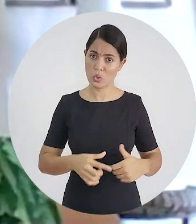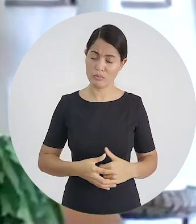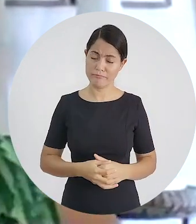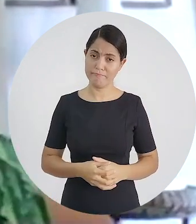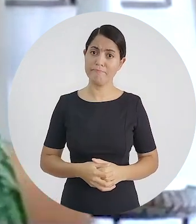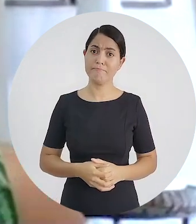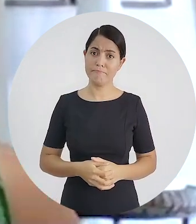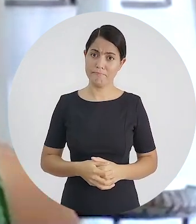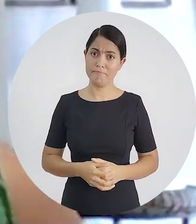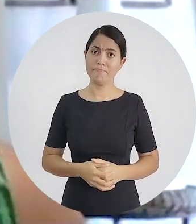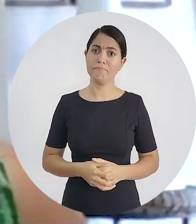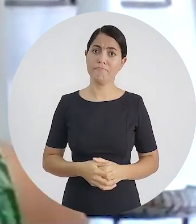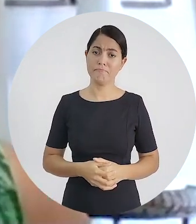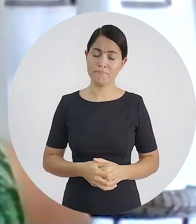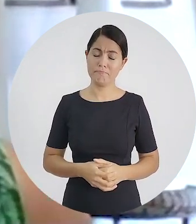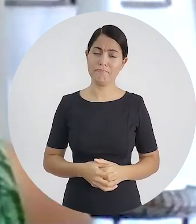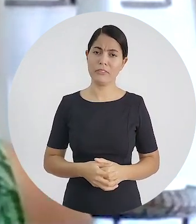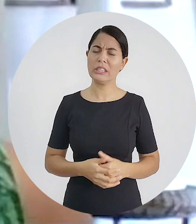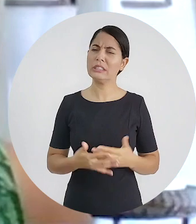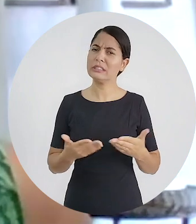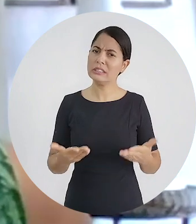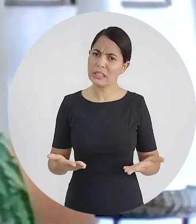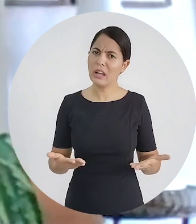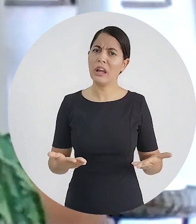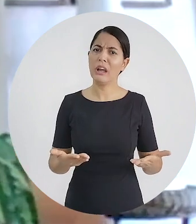é alguém que